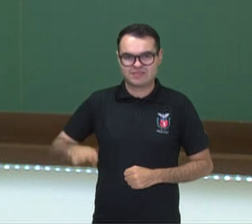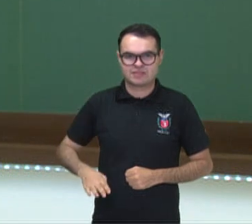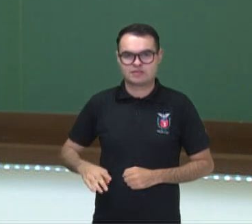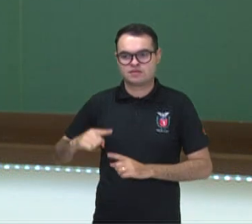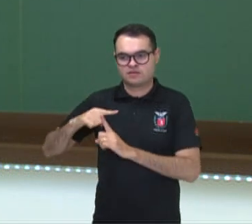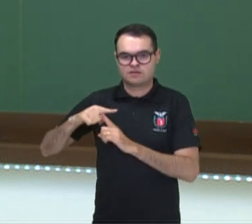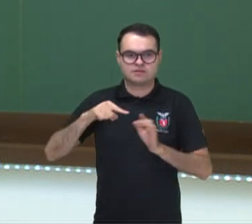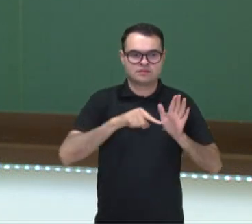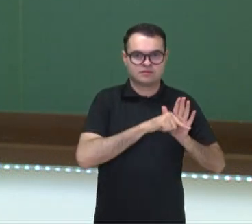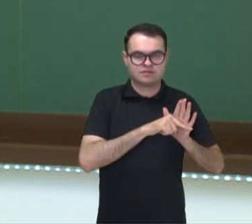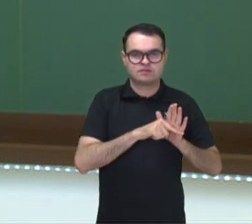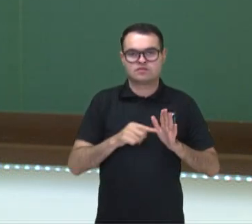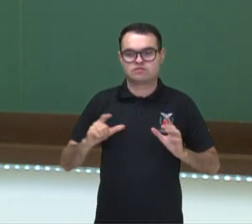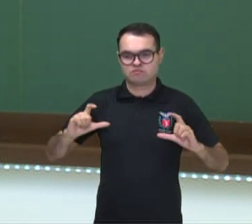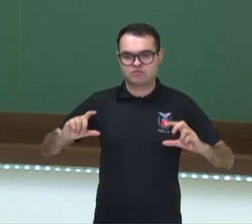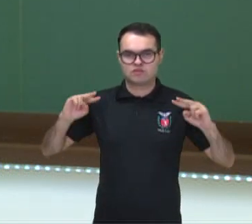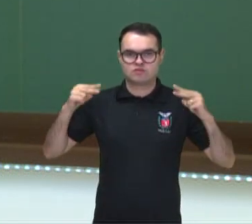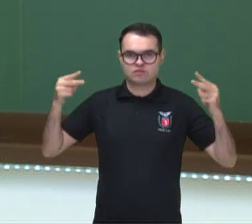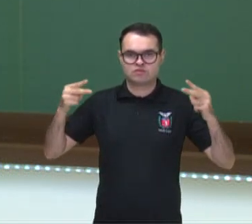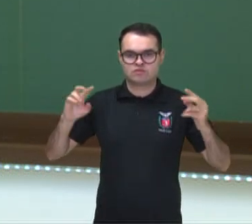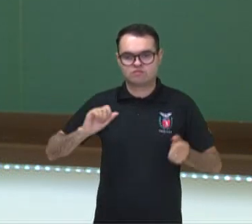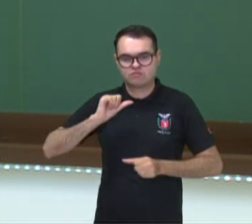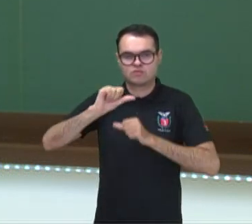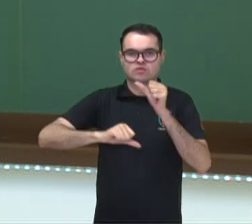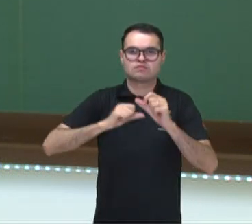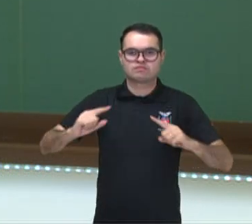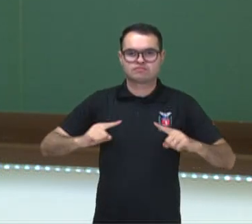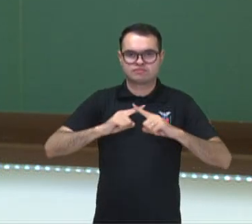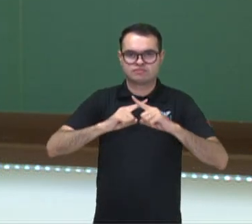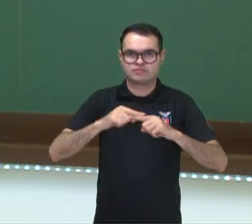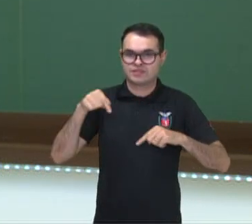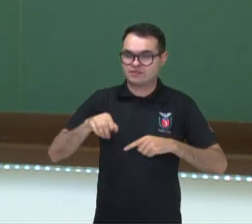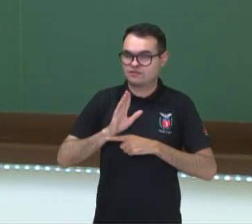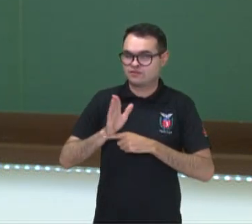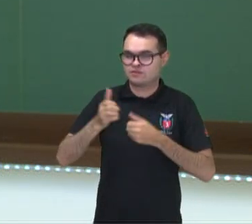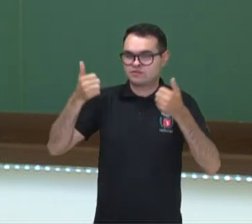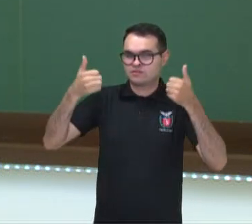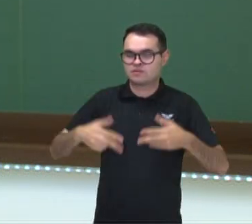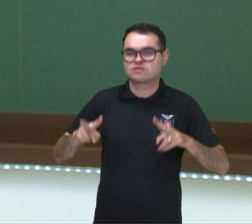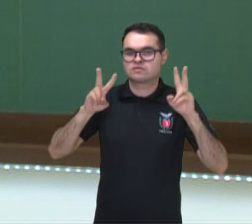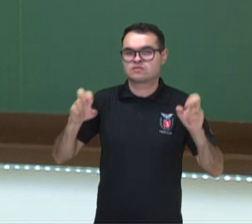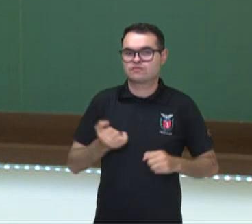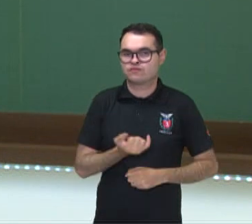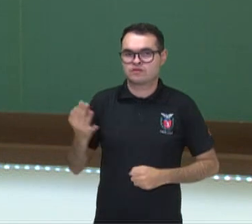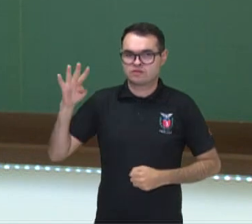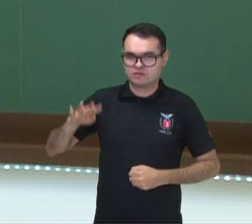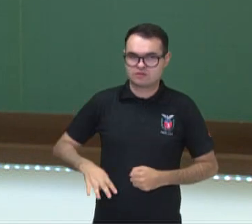quadrados, transformando numa multiplicação. Nesse vídeo falamos sobre